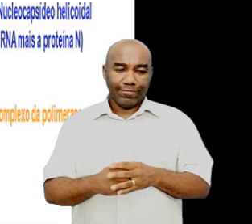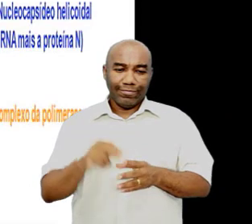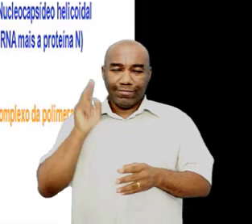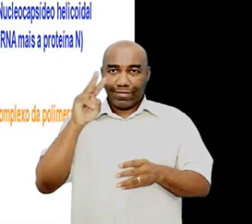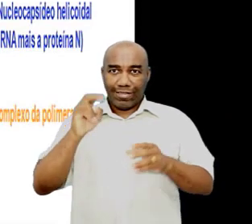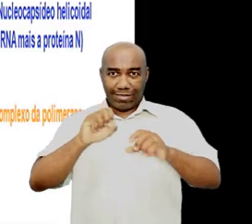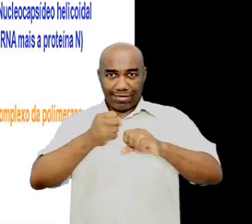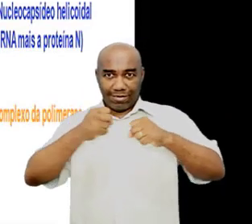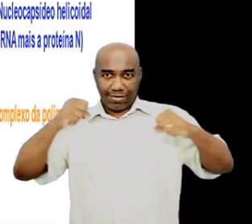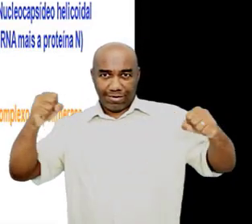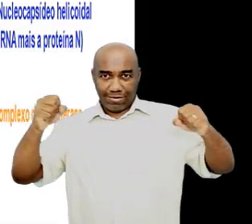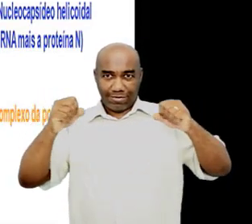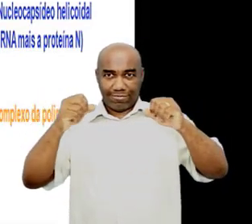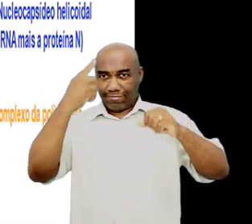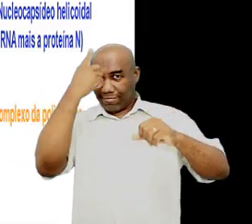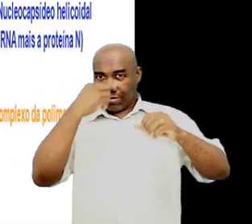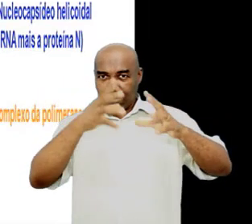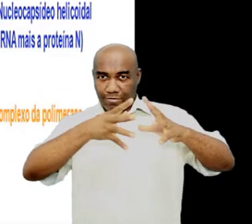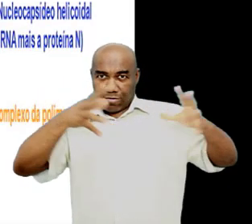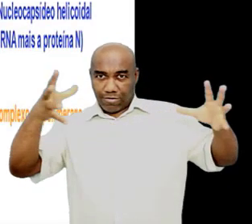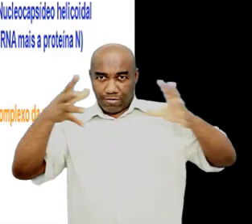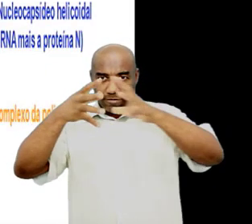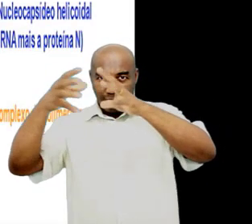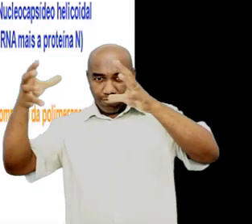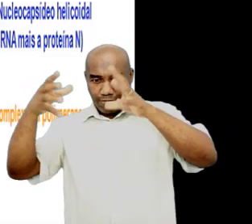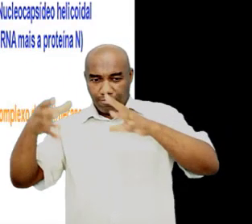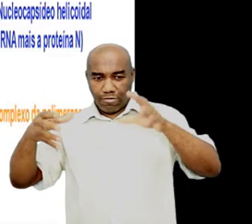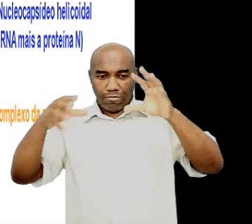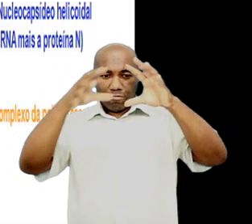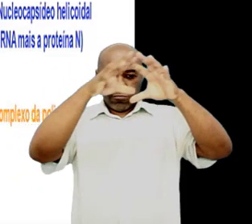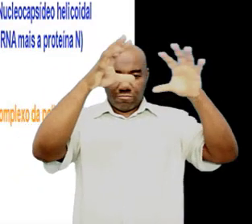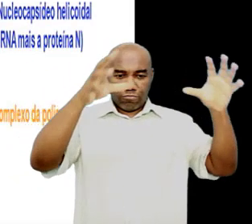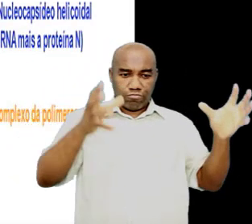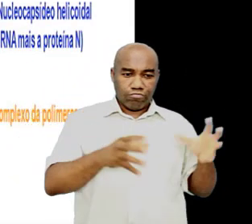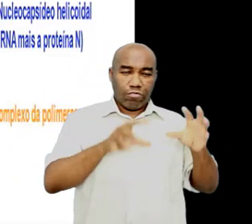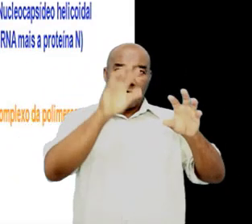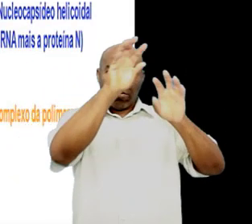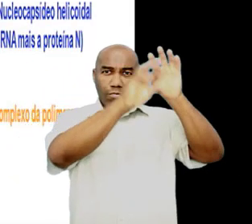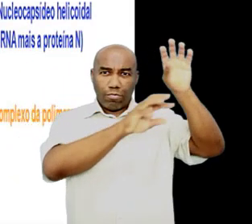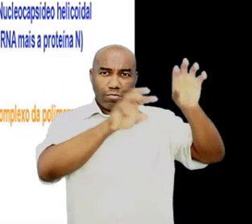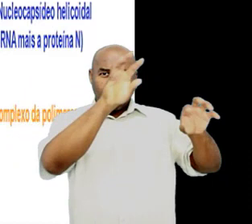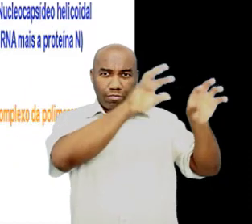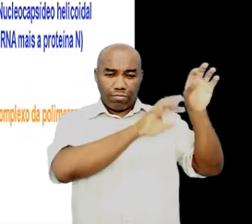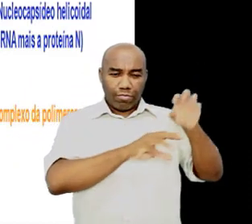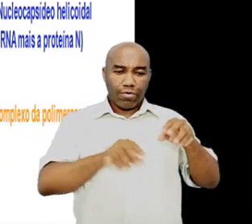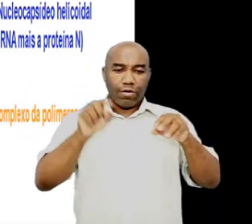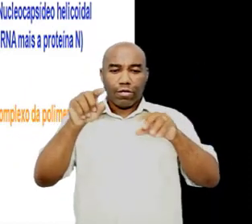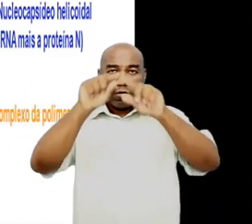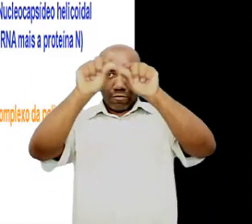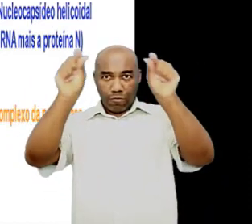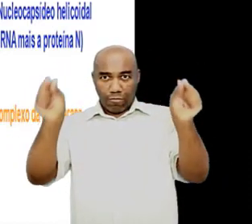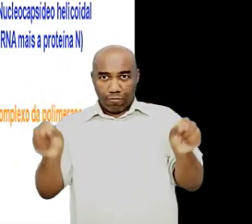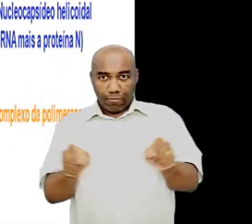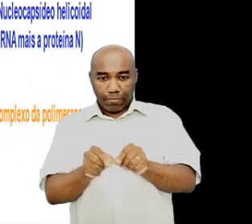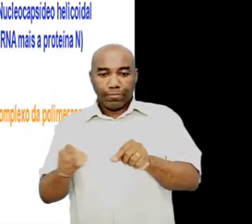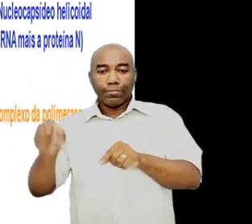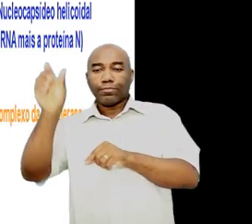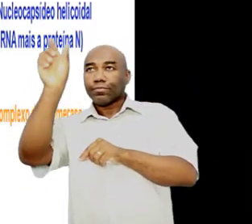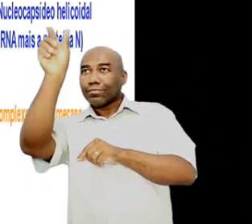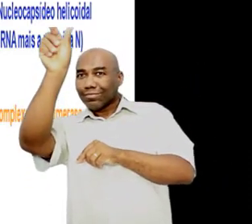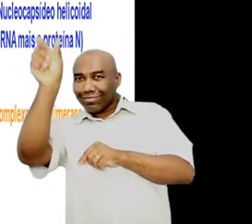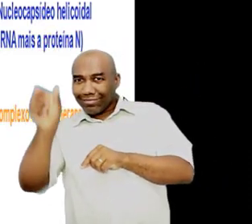ele? Da raiva. Da raiva. Então, olha aí, ó. esse vírus da raiva, você nota